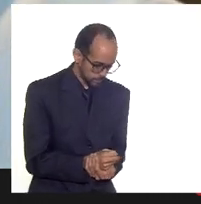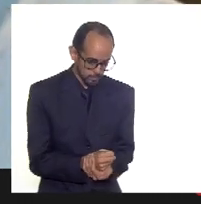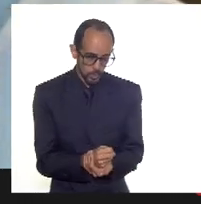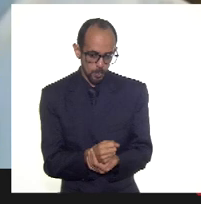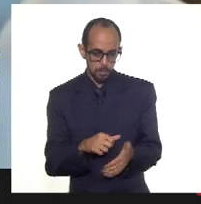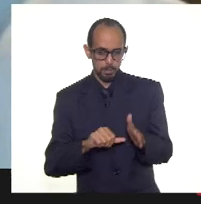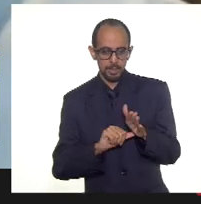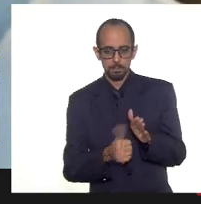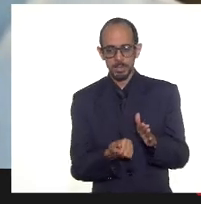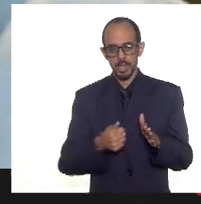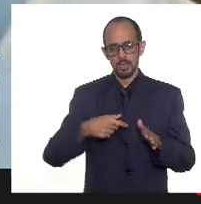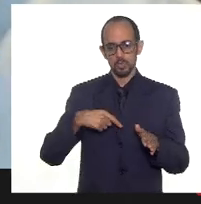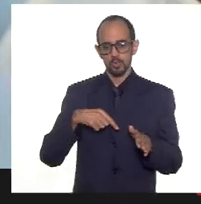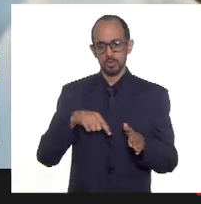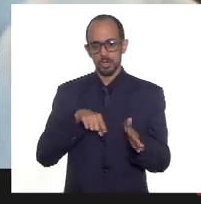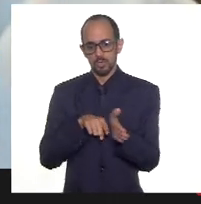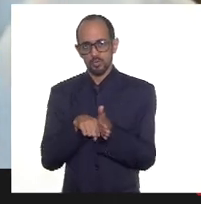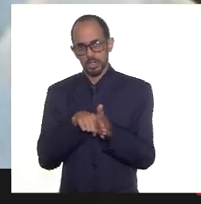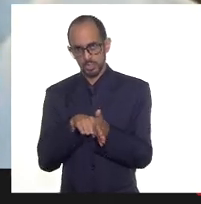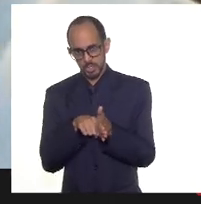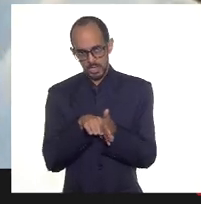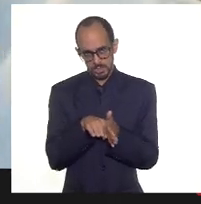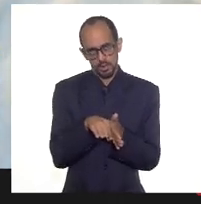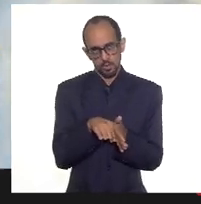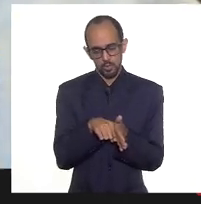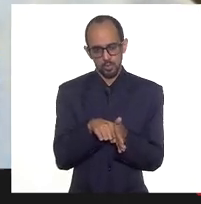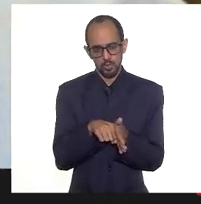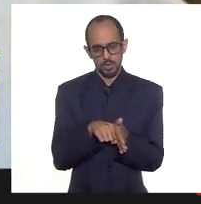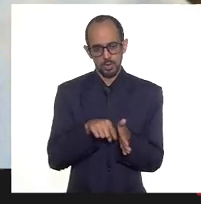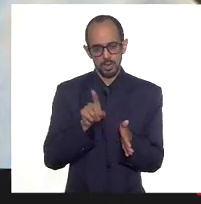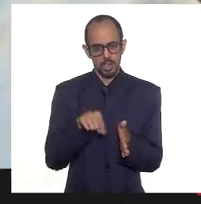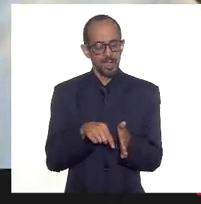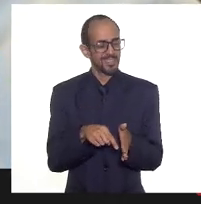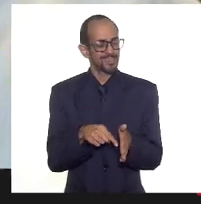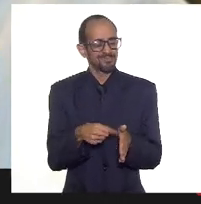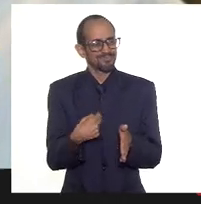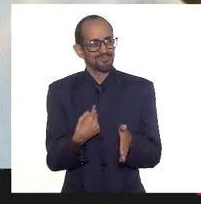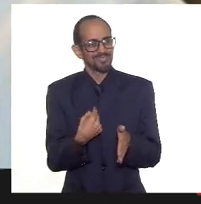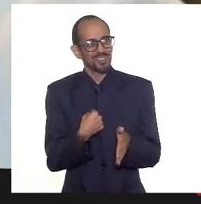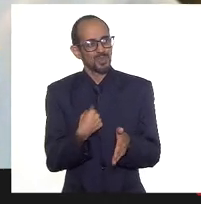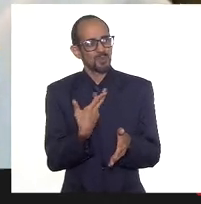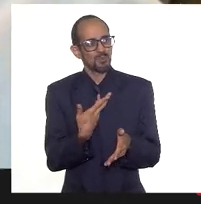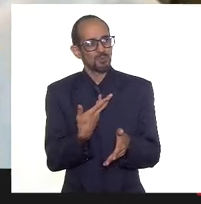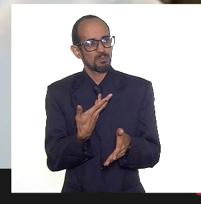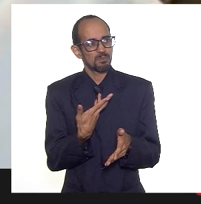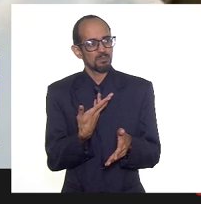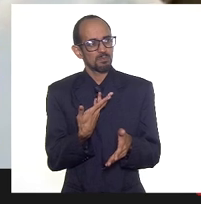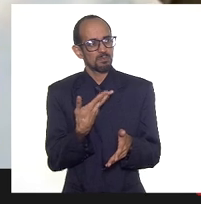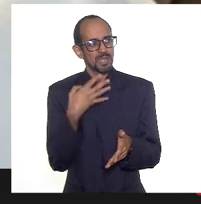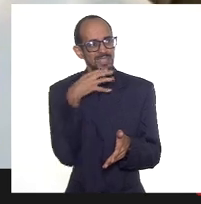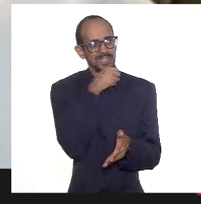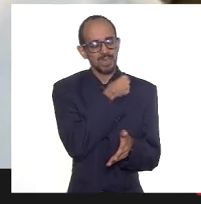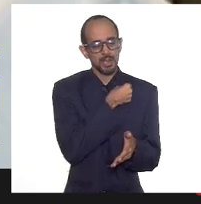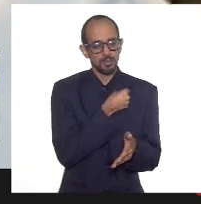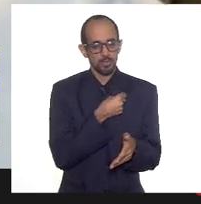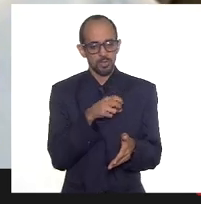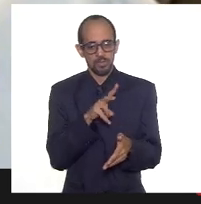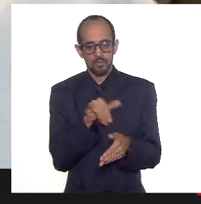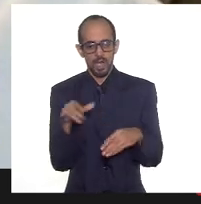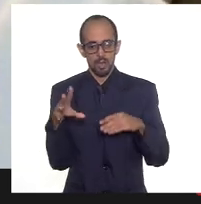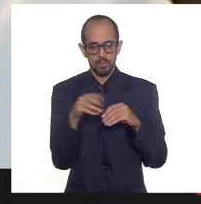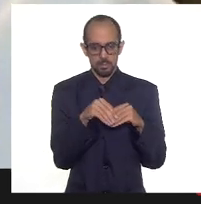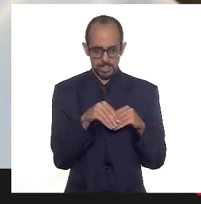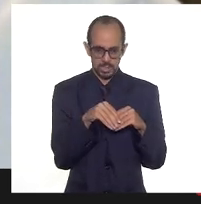da investigação que deveria ser feita é impressionante. Eu diria que isso vai colaborar muito aí para